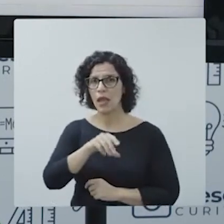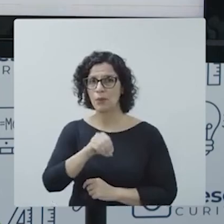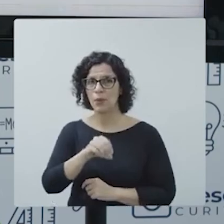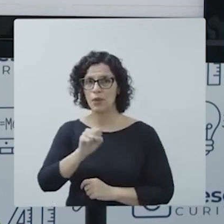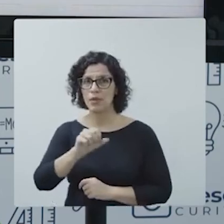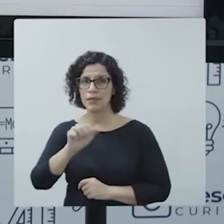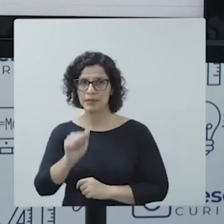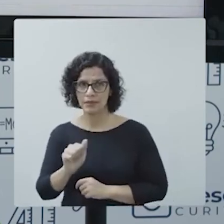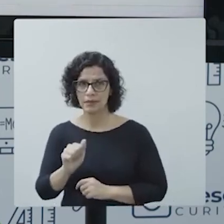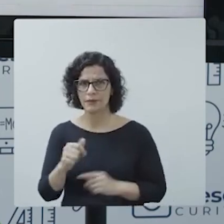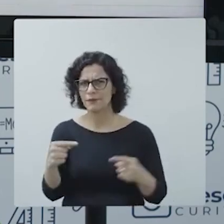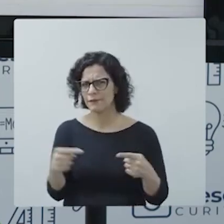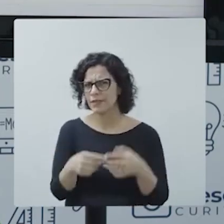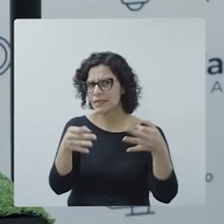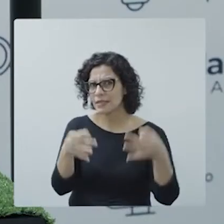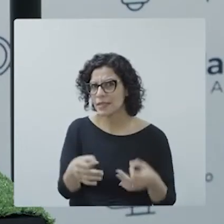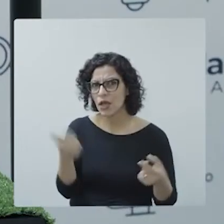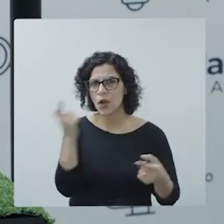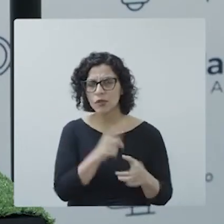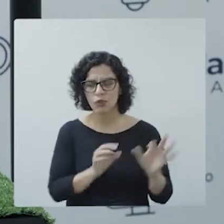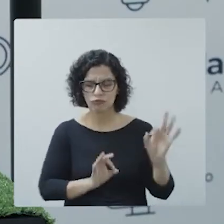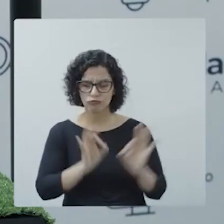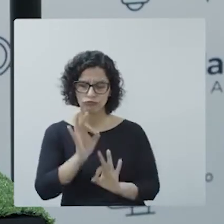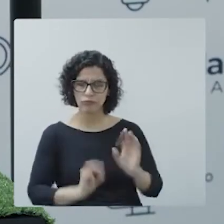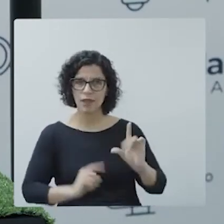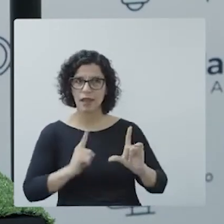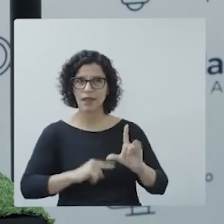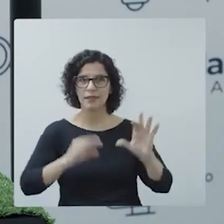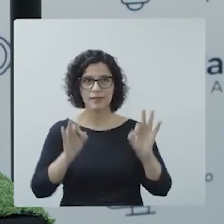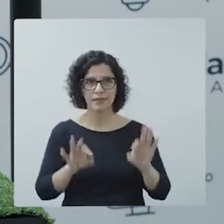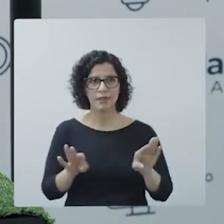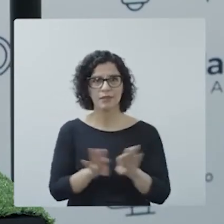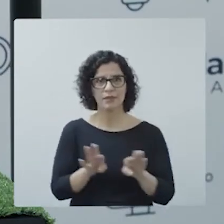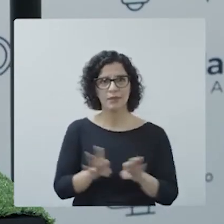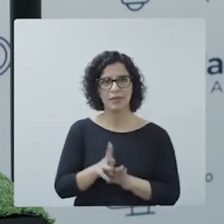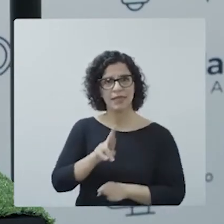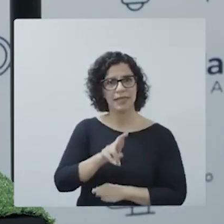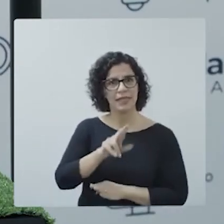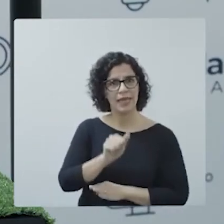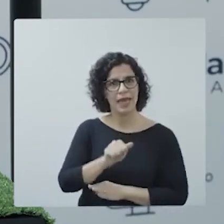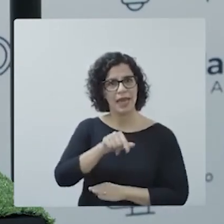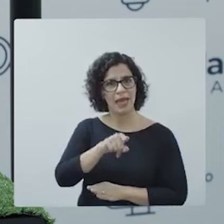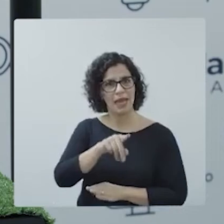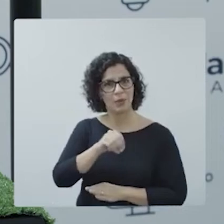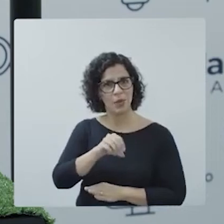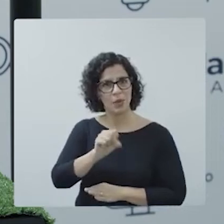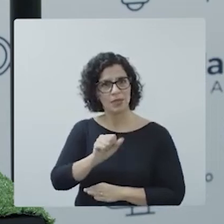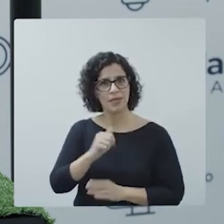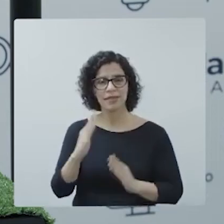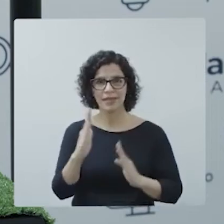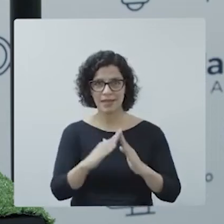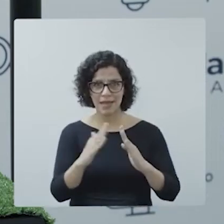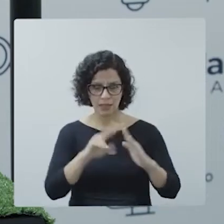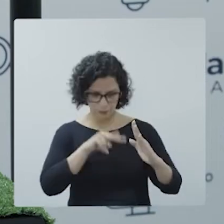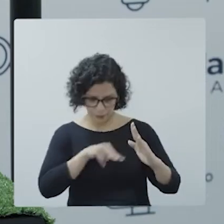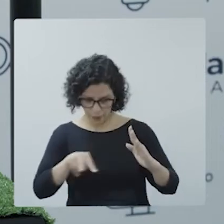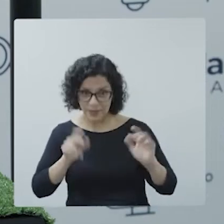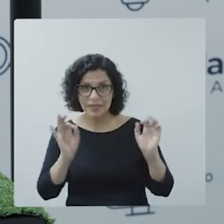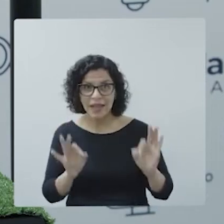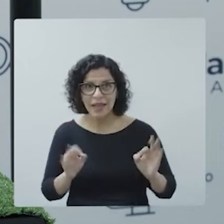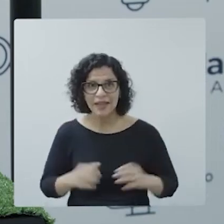raposa. Confere aí se você formou essa palavrinha assim também aí,